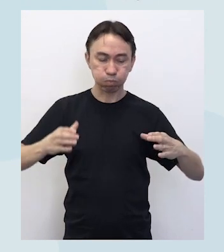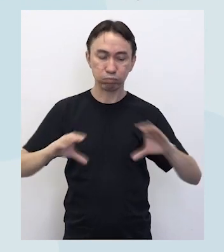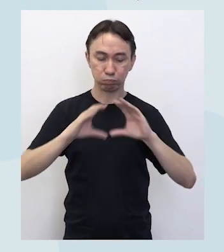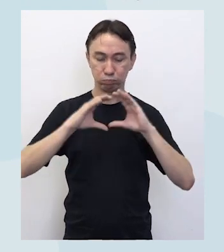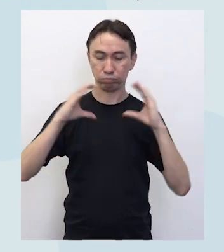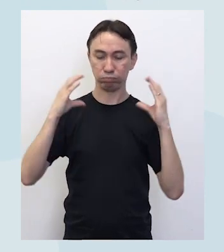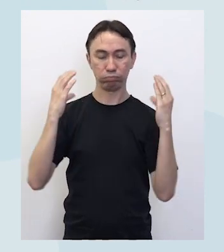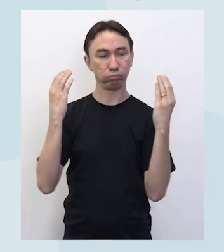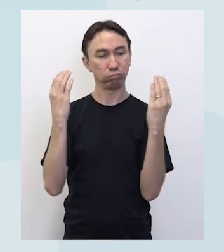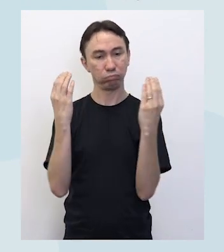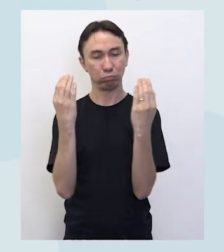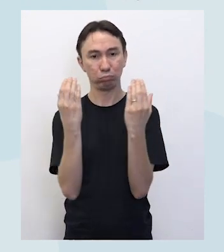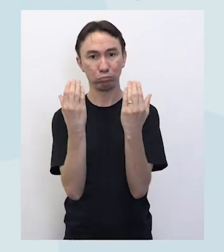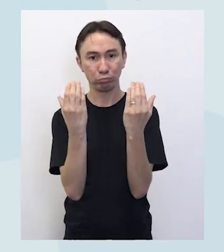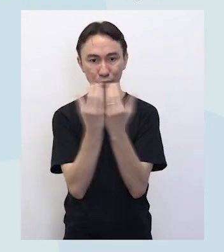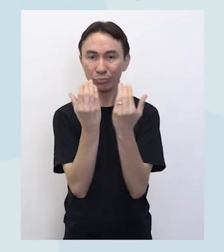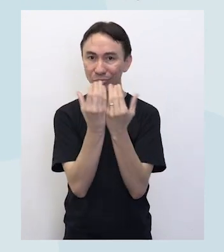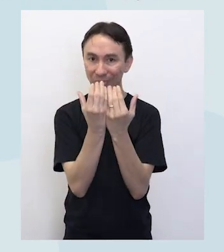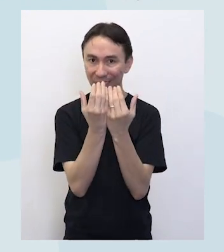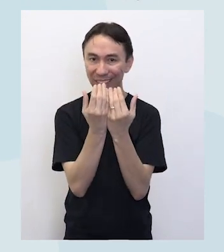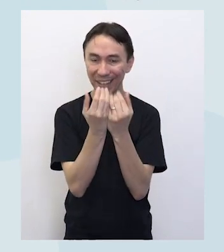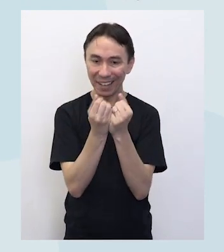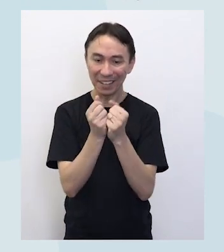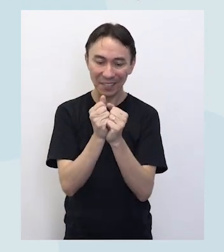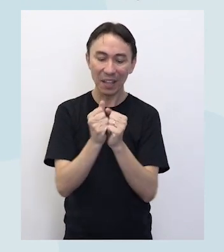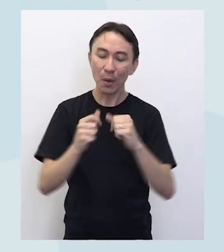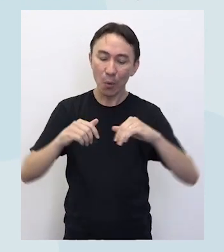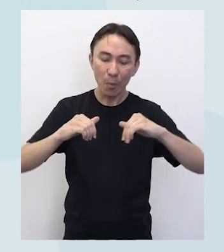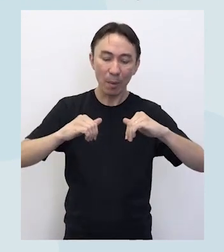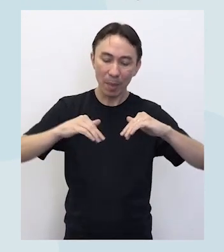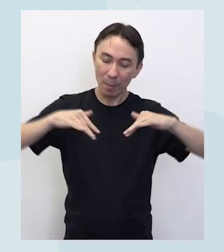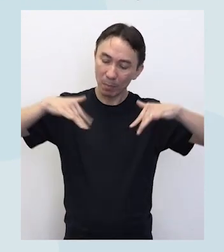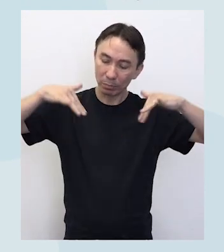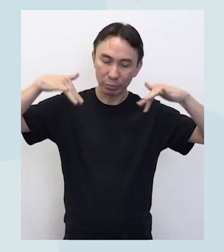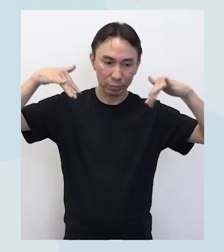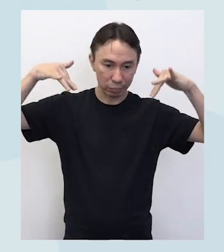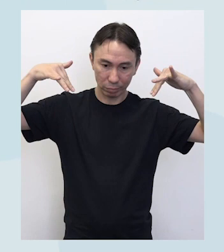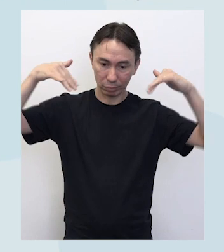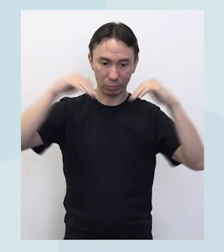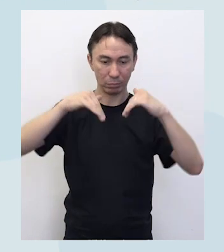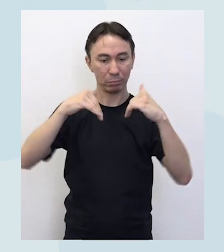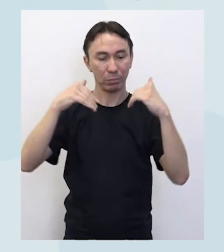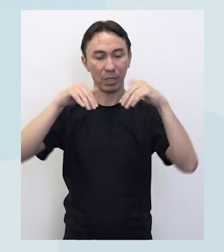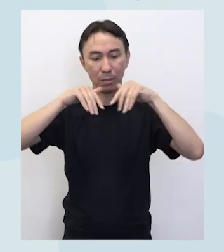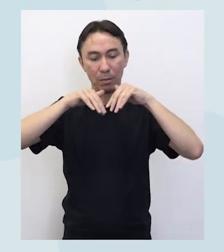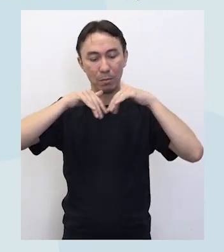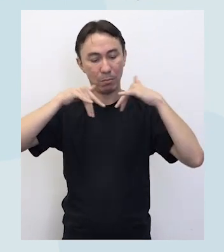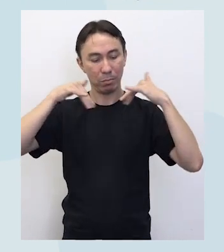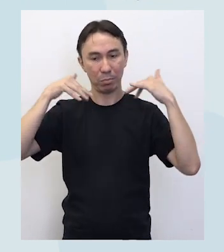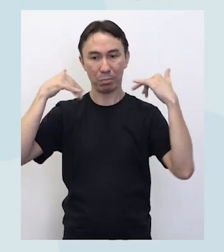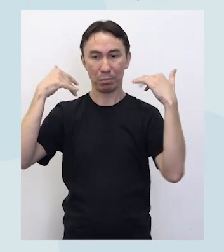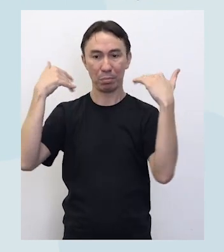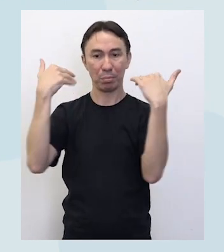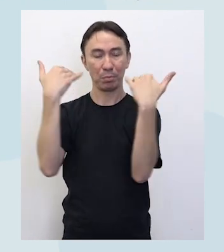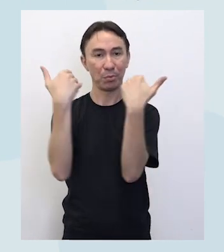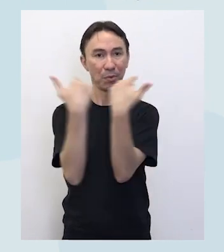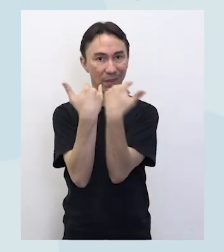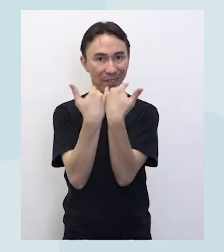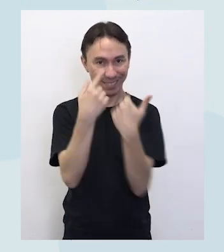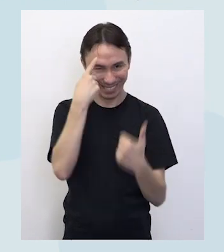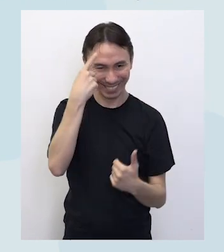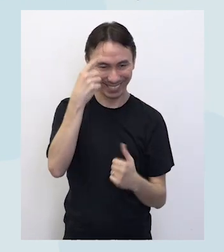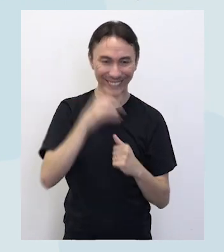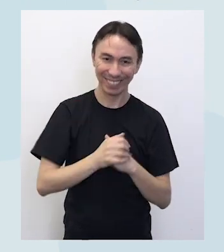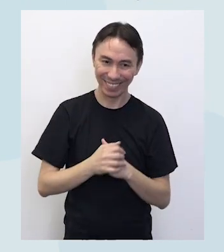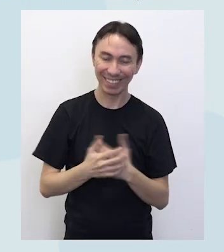de cima e ele vai descendo, né, em sentido ovalado, mas ele vai diminuindo até chegar, né, no